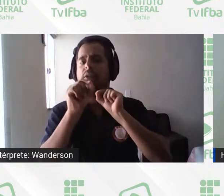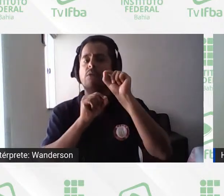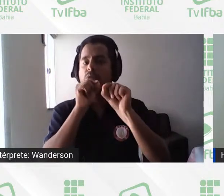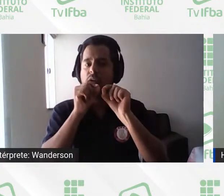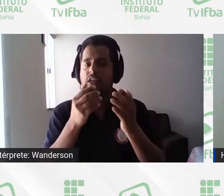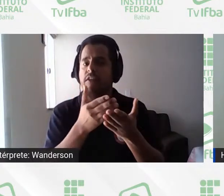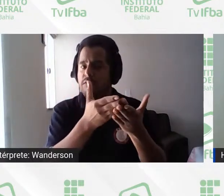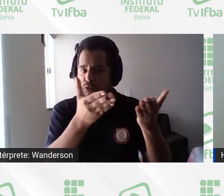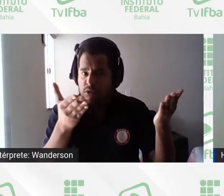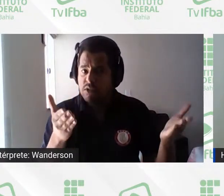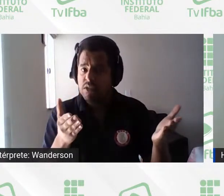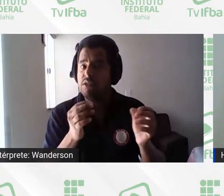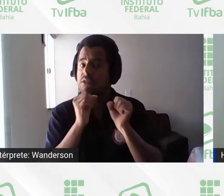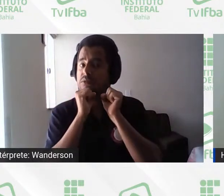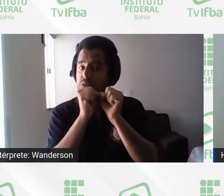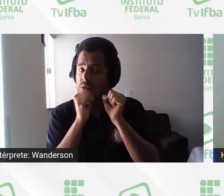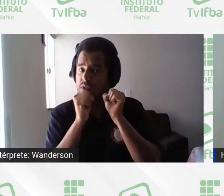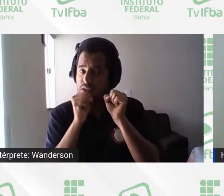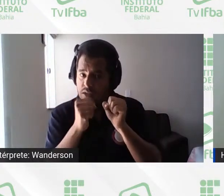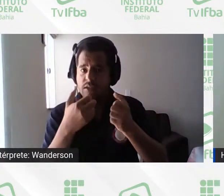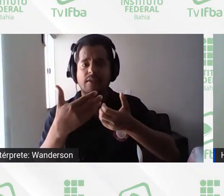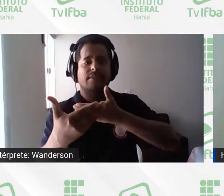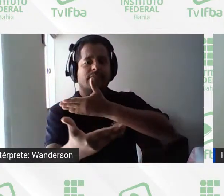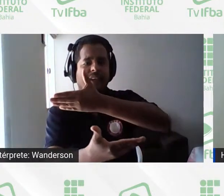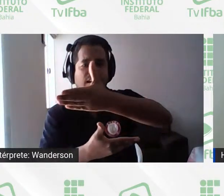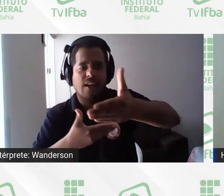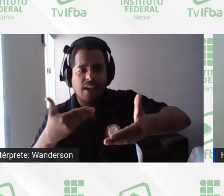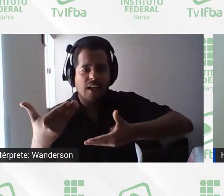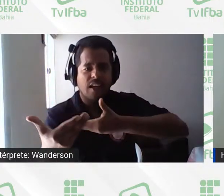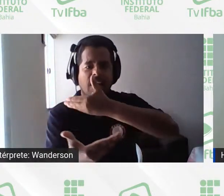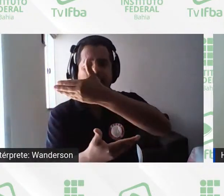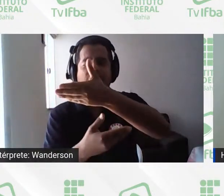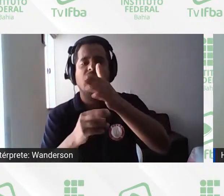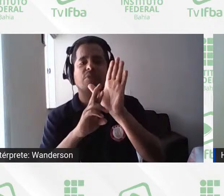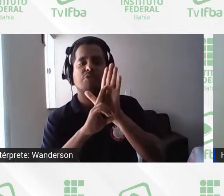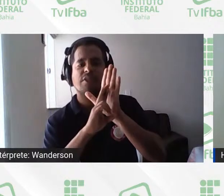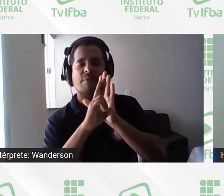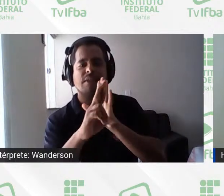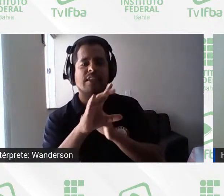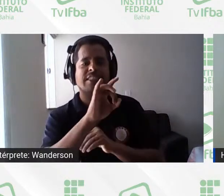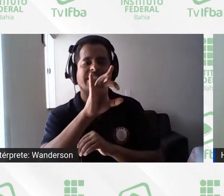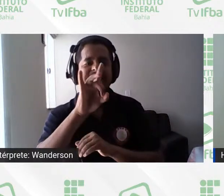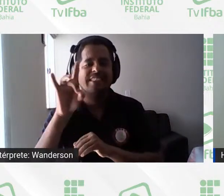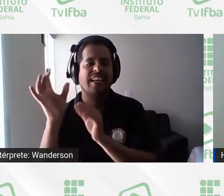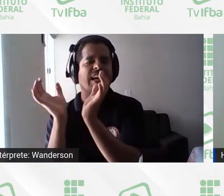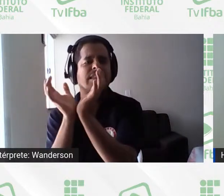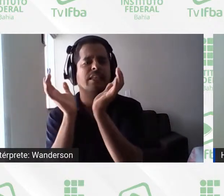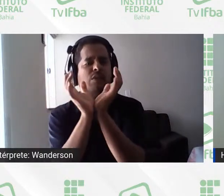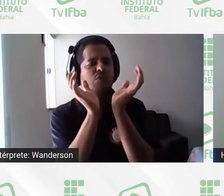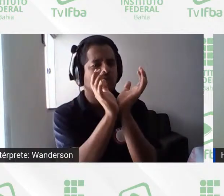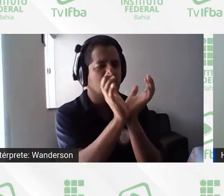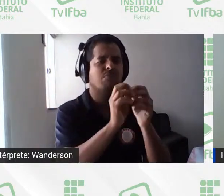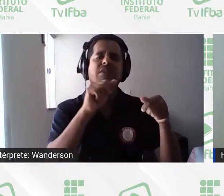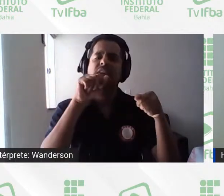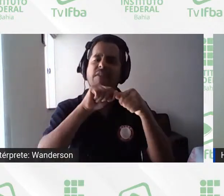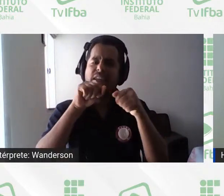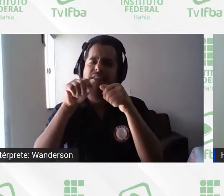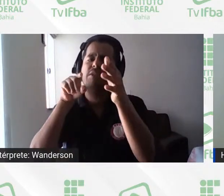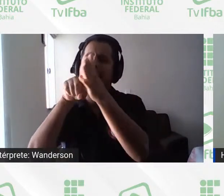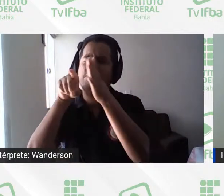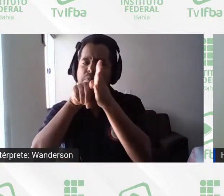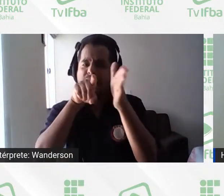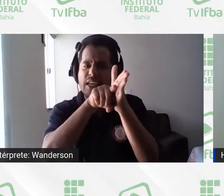vocês poderão estar interagindo com os representantes de cada grupo, fazendo questões